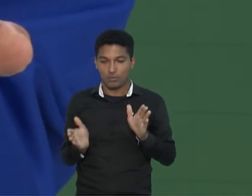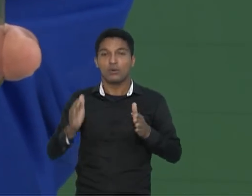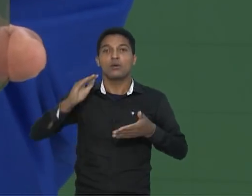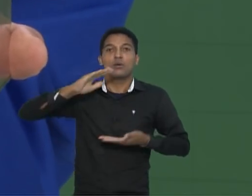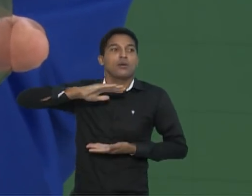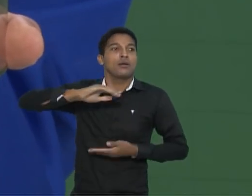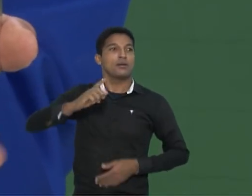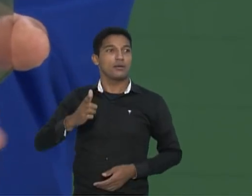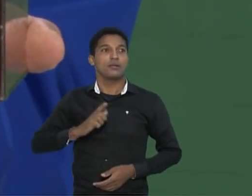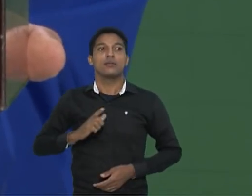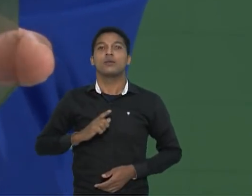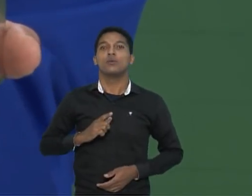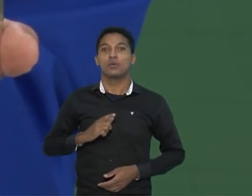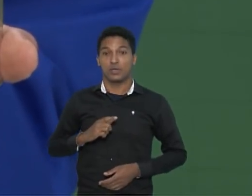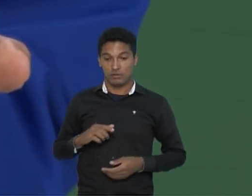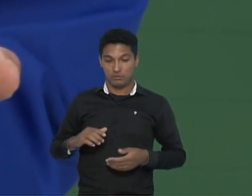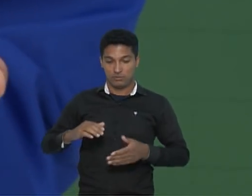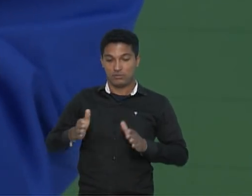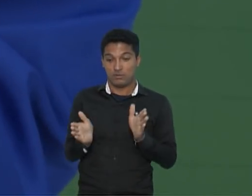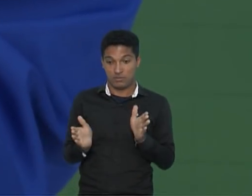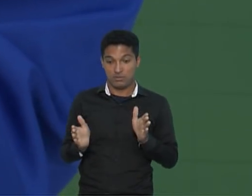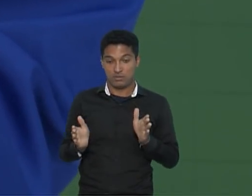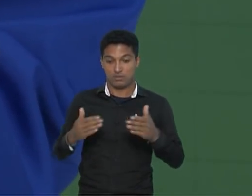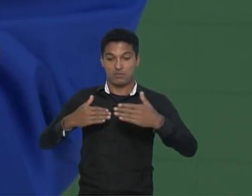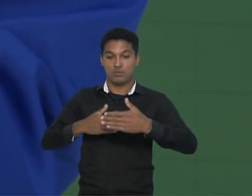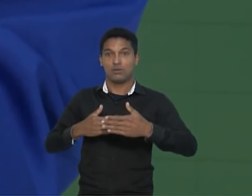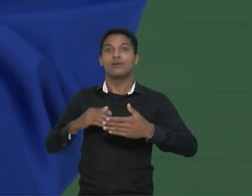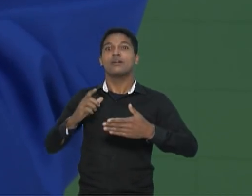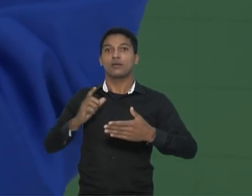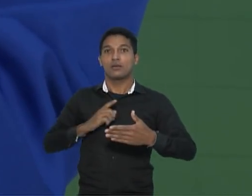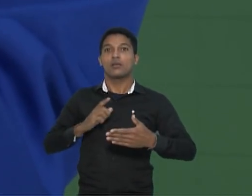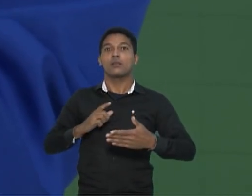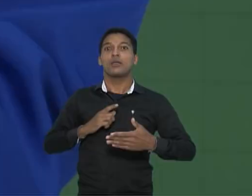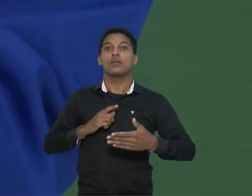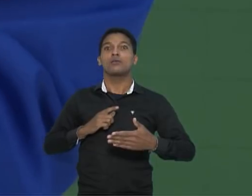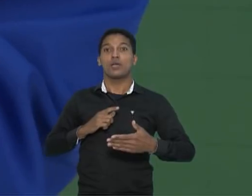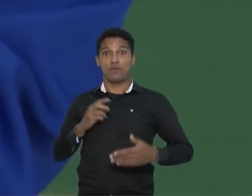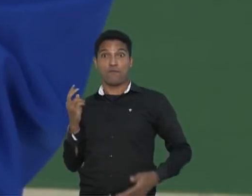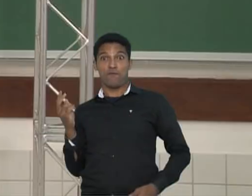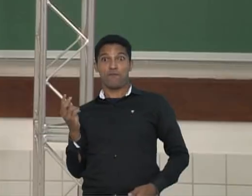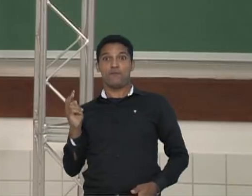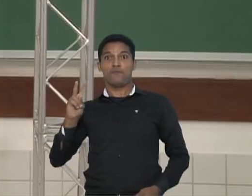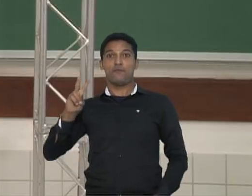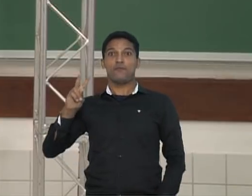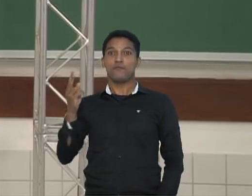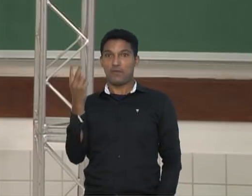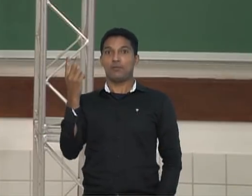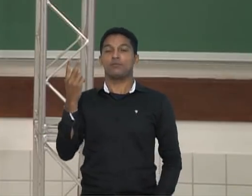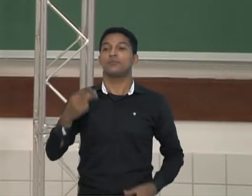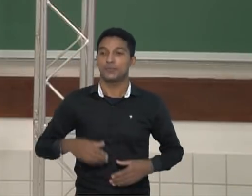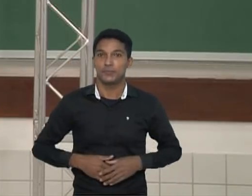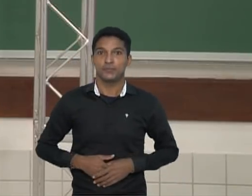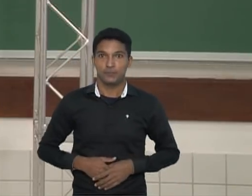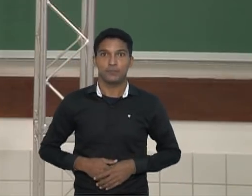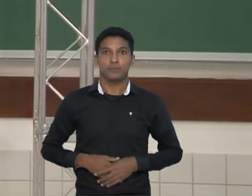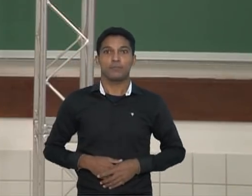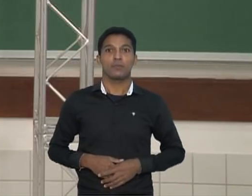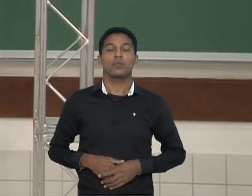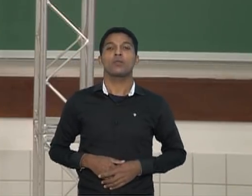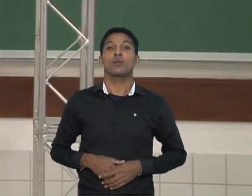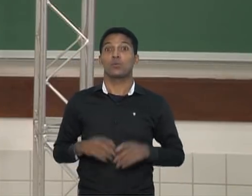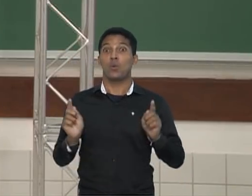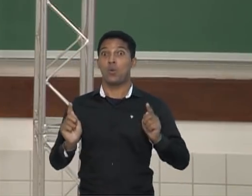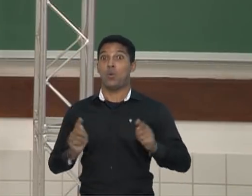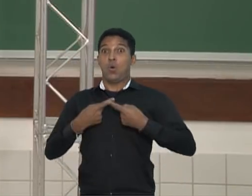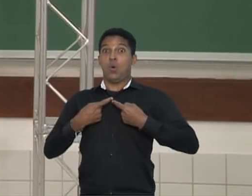dimensão, como vocês estão vendo, né? E tem um valor, certo? Então, o nosso desafio para explicar agora é a seguinte,